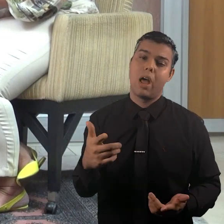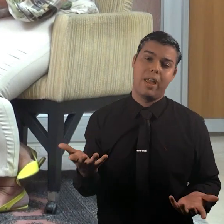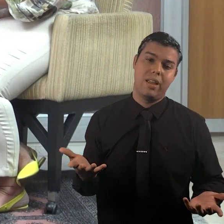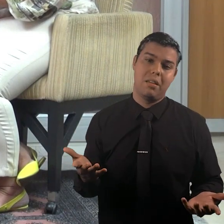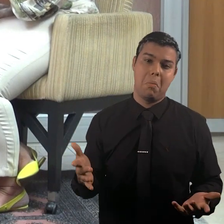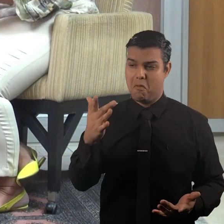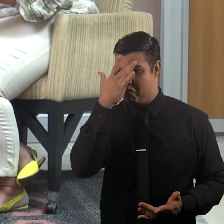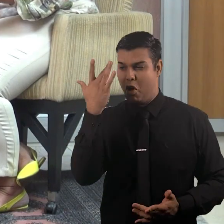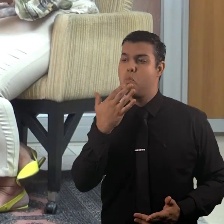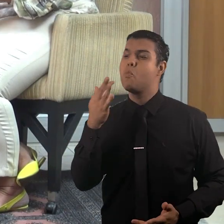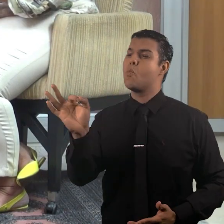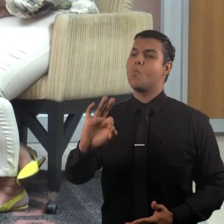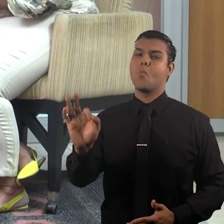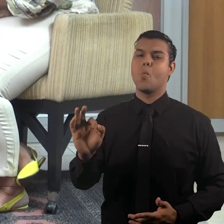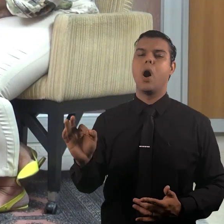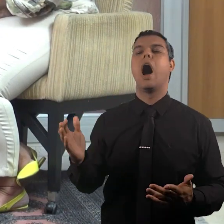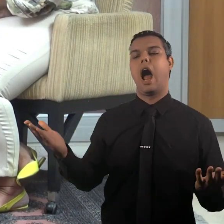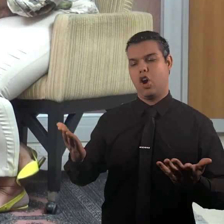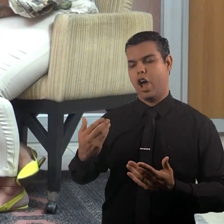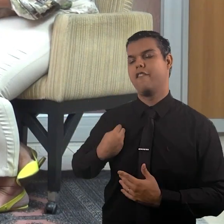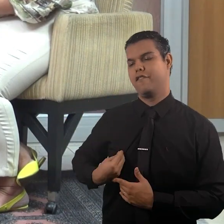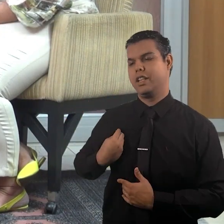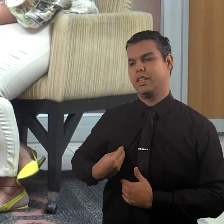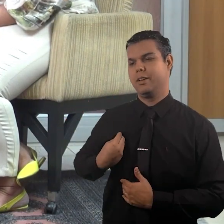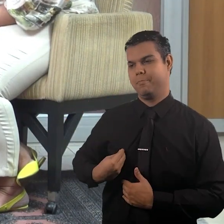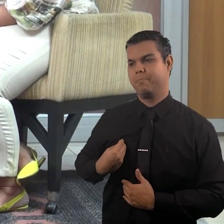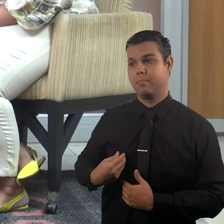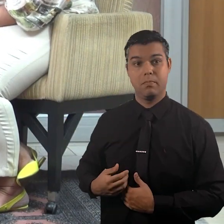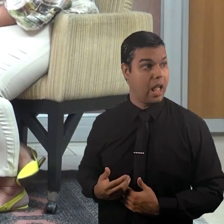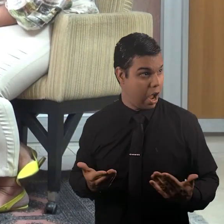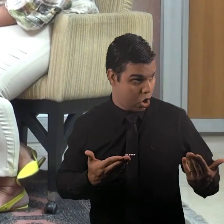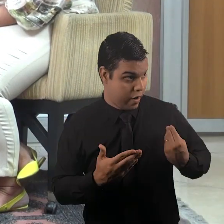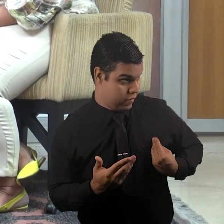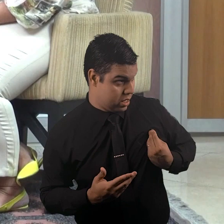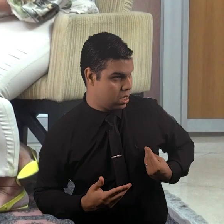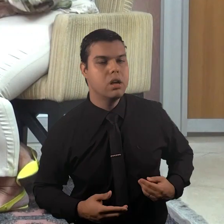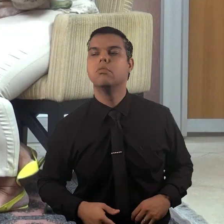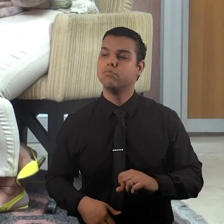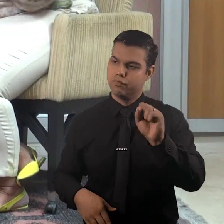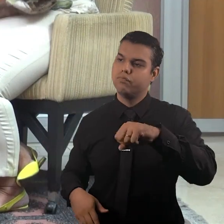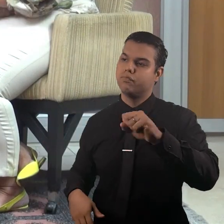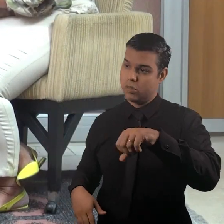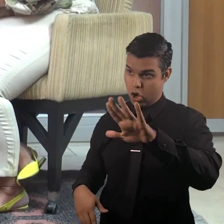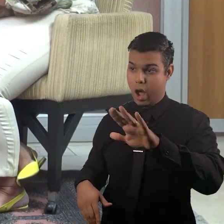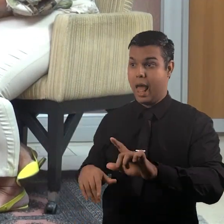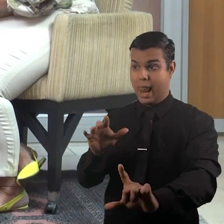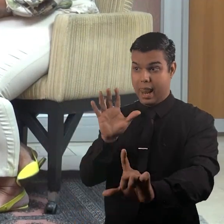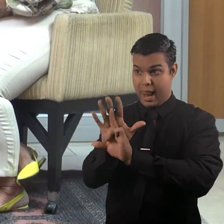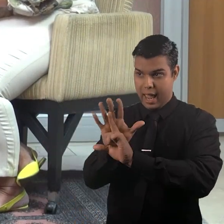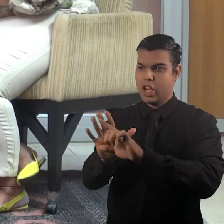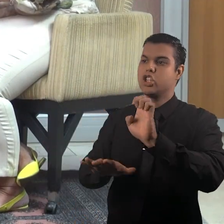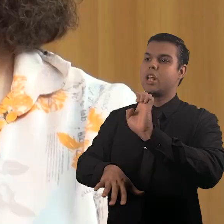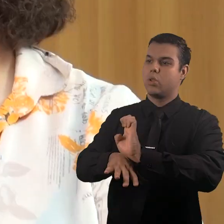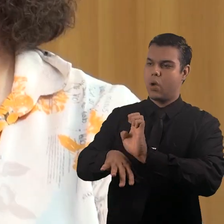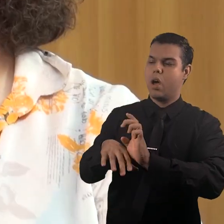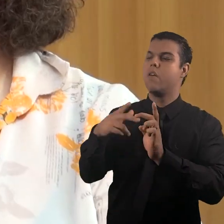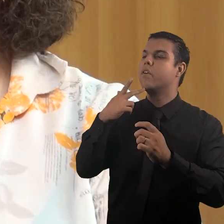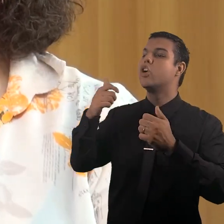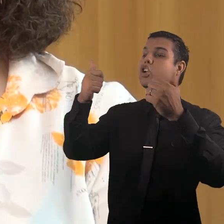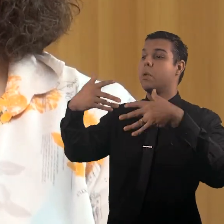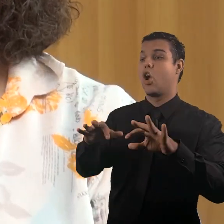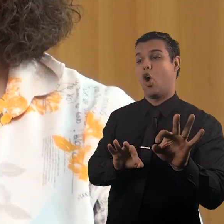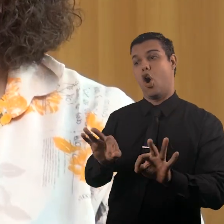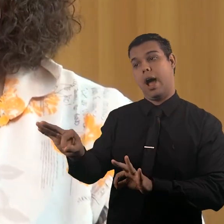falou, então... Agora existe. Agora existe uma parte dessa lei. Porque na lei estadual, o